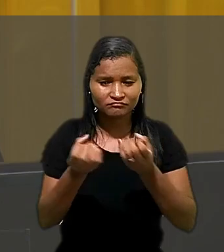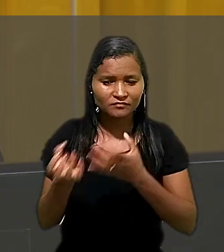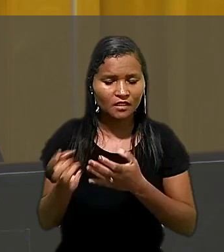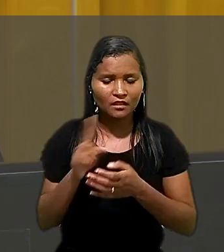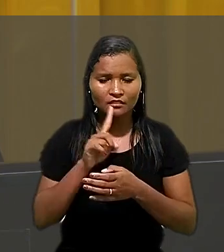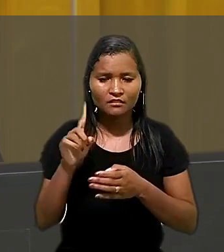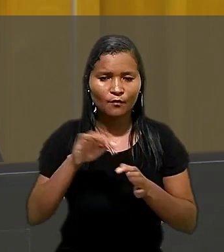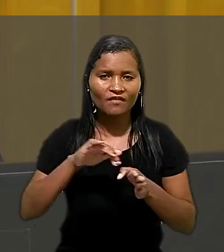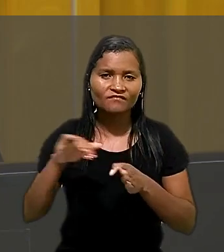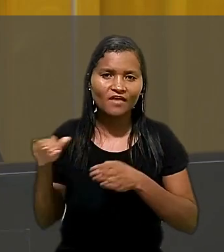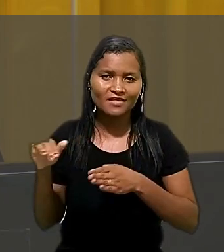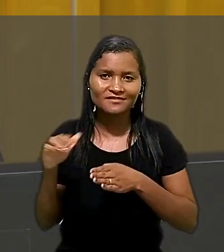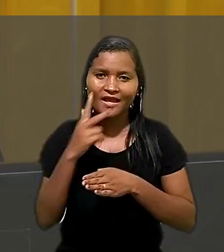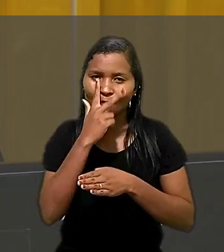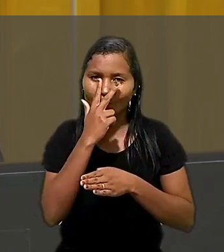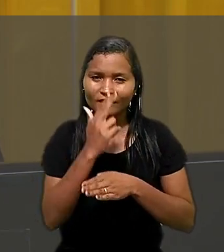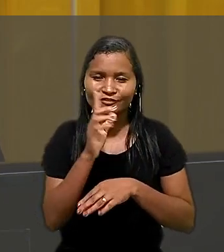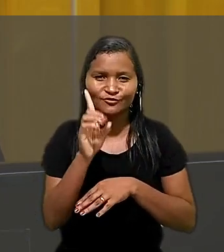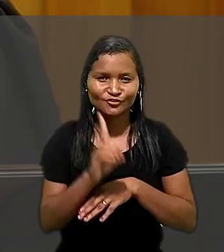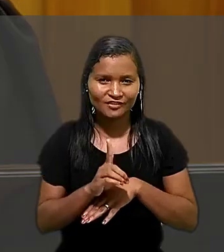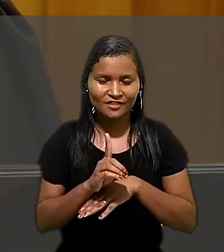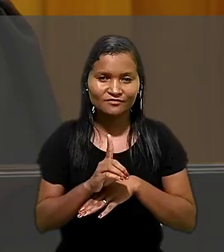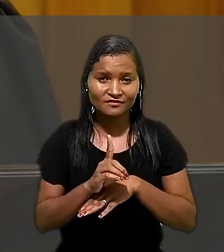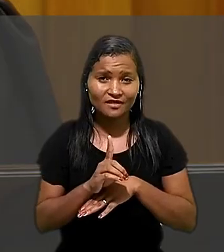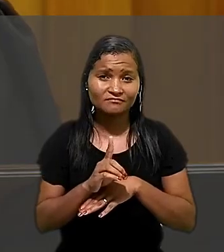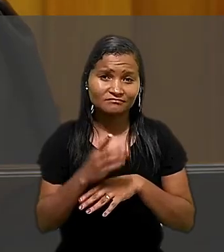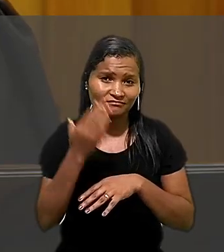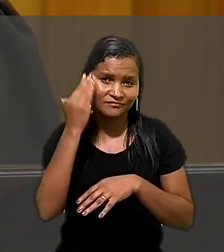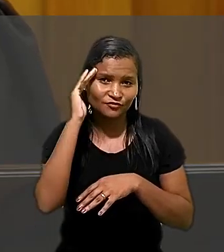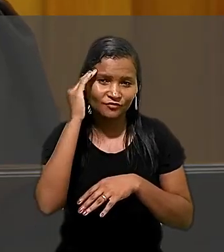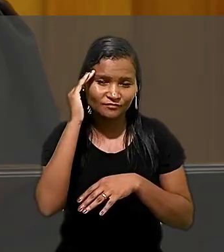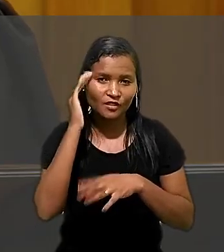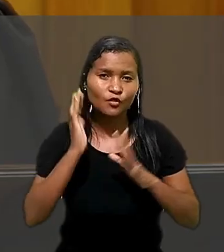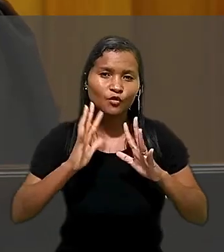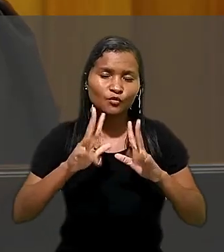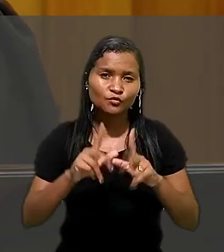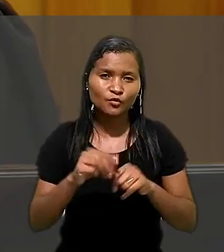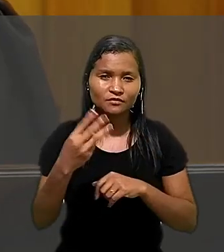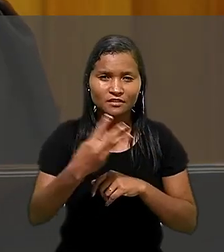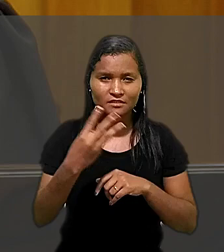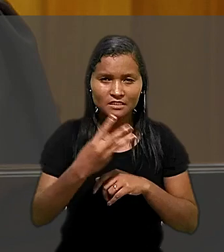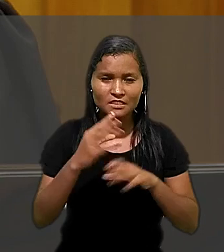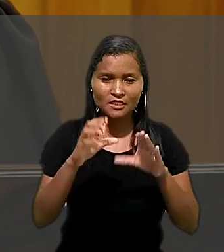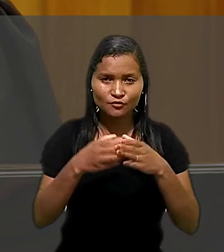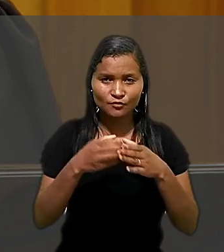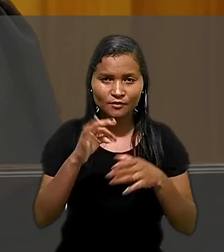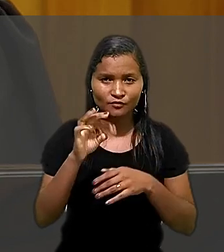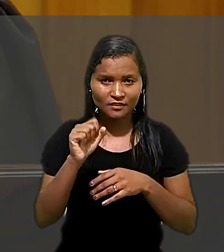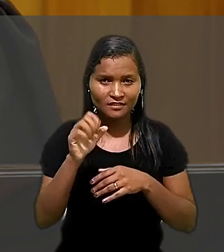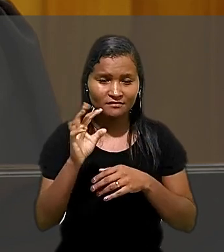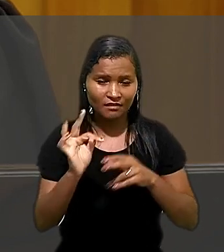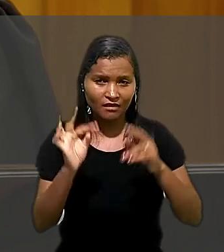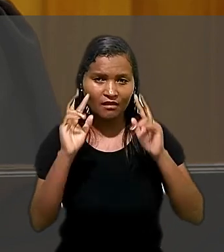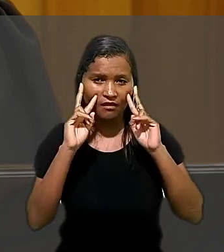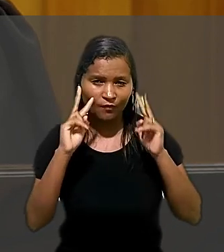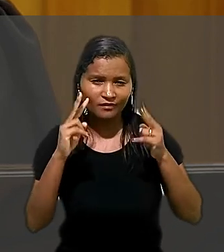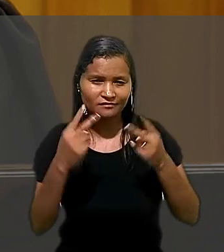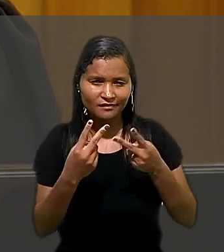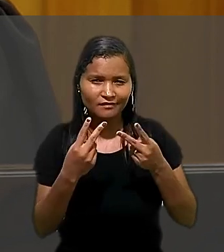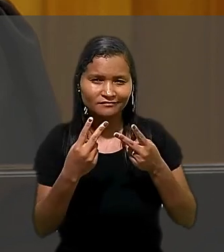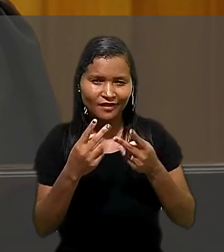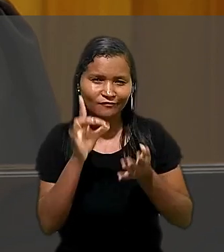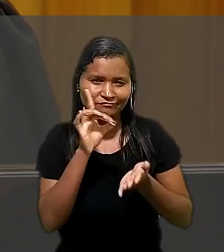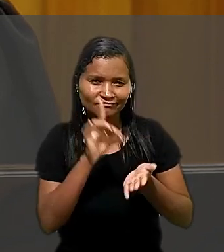não afasta a homogeneidade dos direitos. Seguindo esse entendimento, por unanimidade, a 3ª turma do TST reconheceu